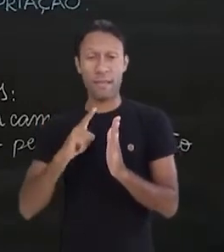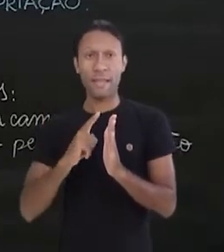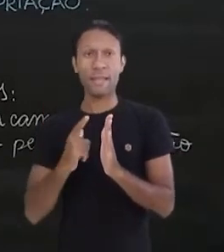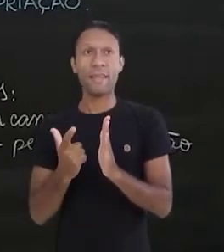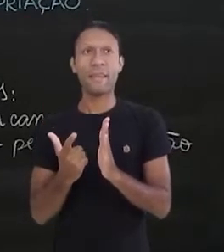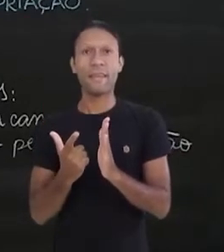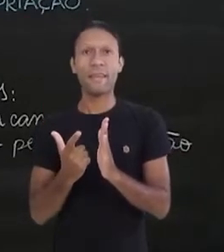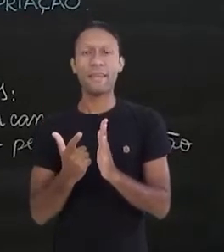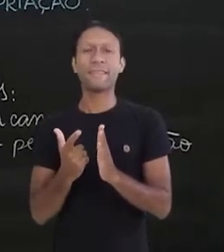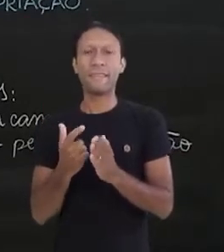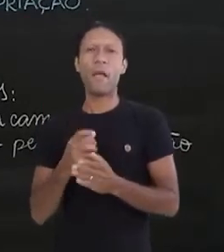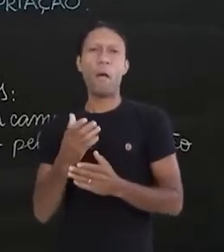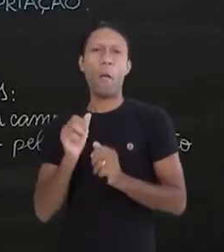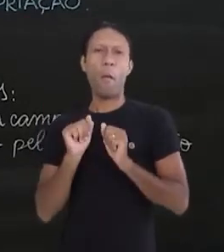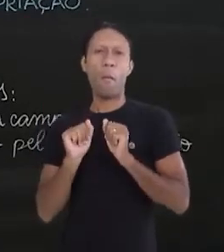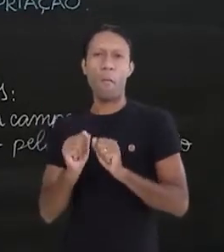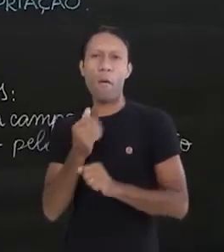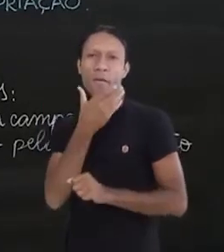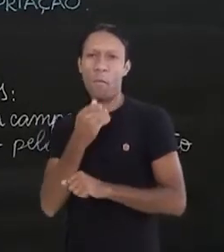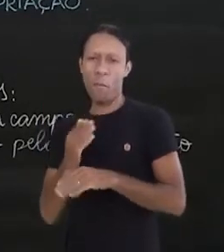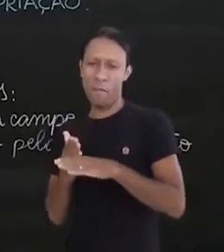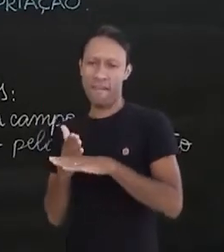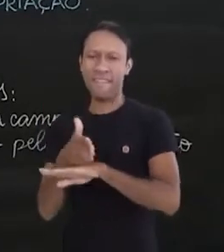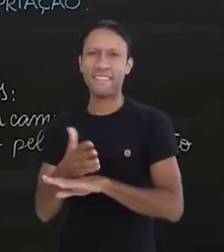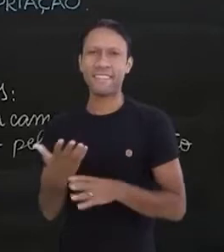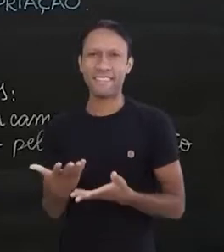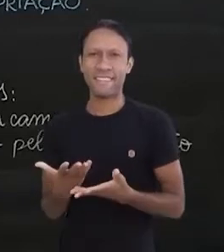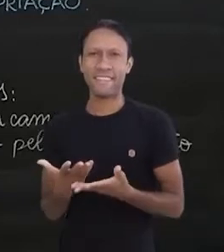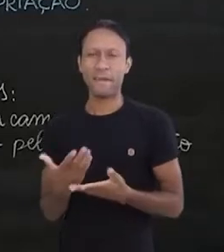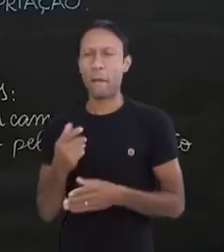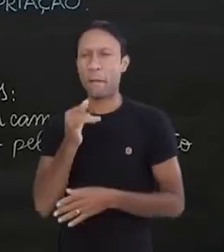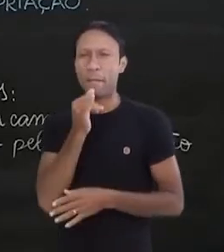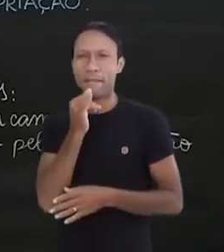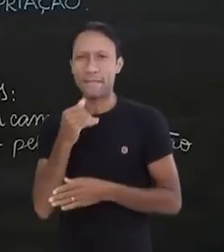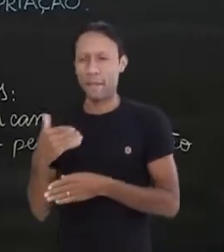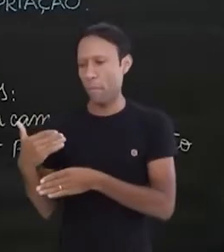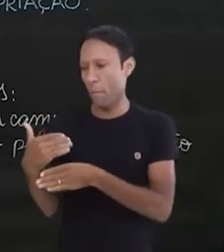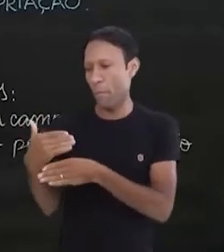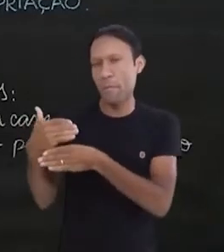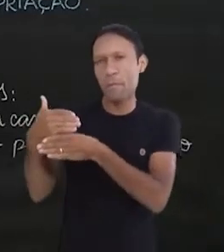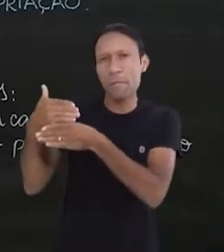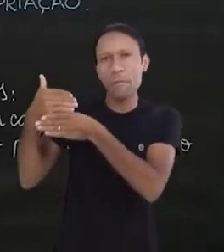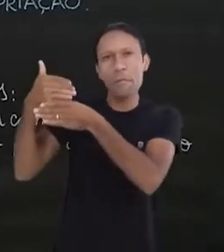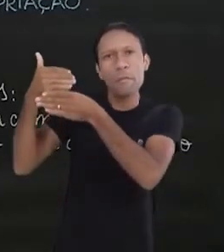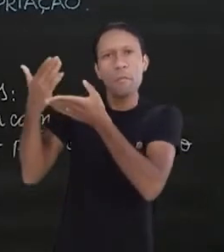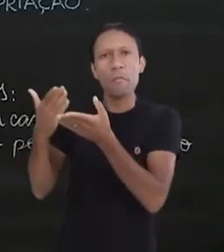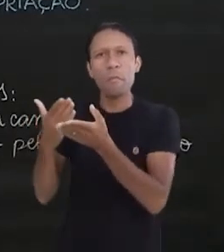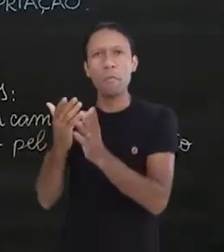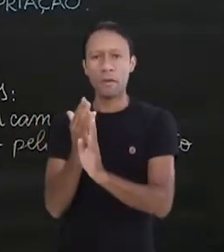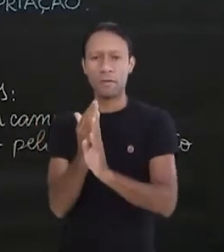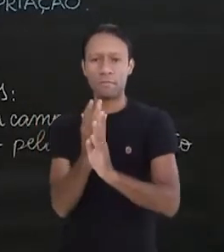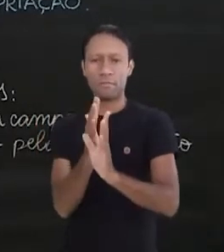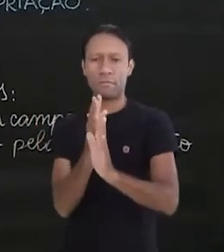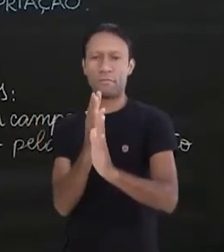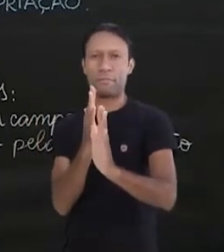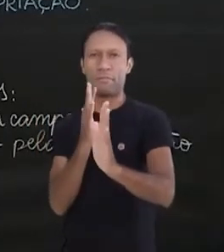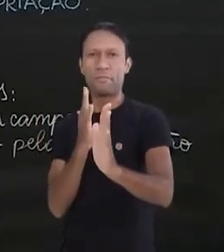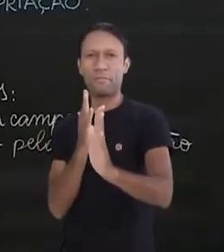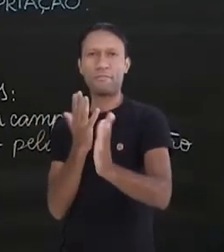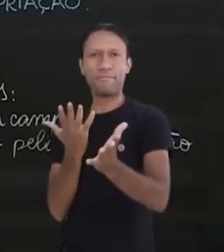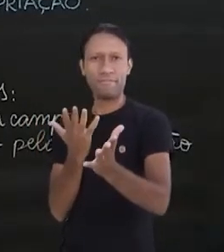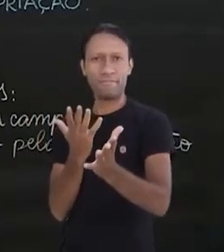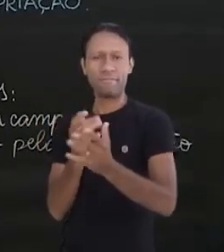ter então essa intervenção humana direta, podendo ser um muro, como o Muro de Berlim, como,